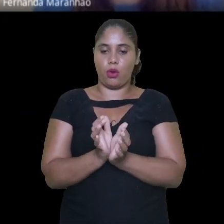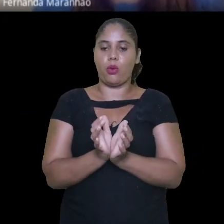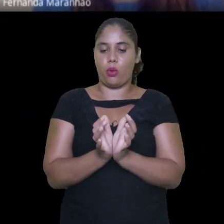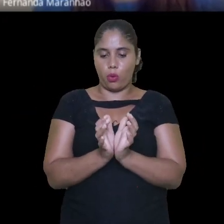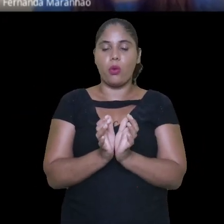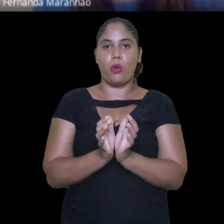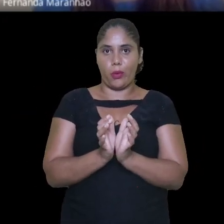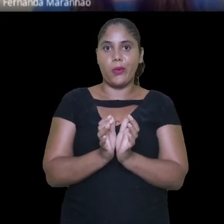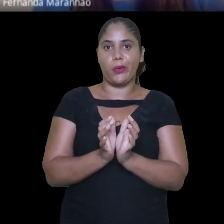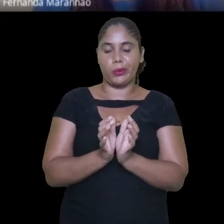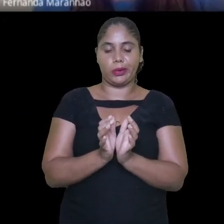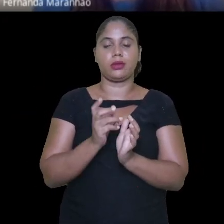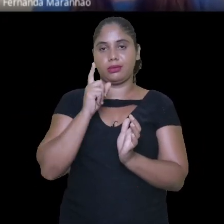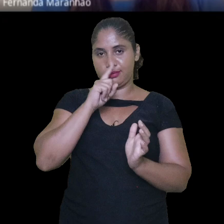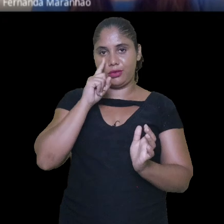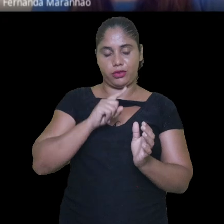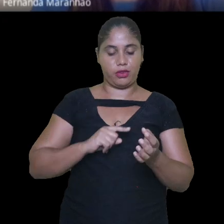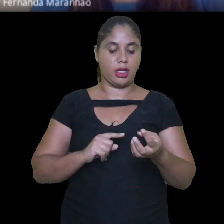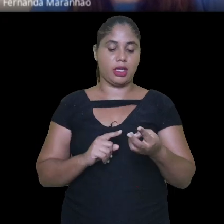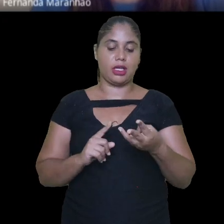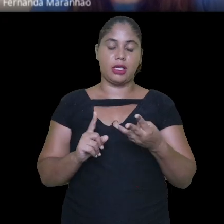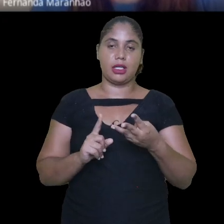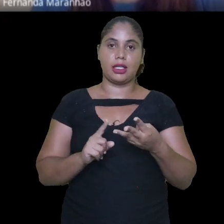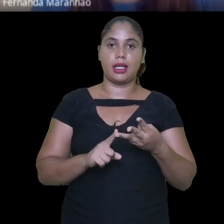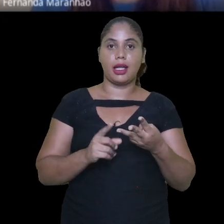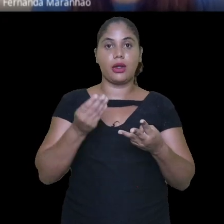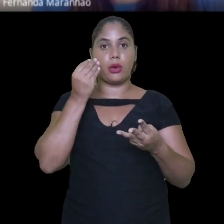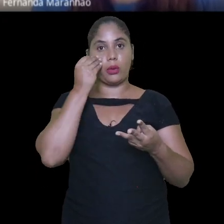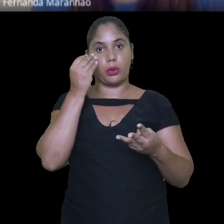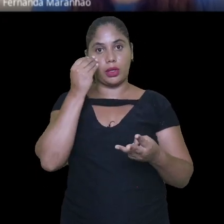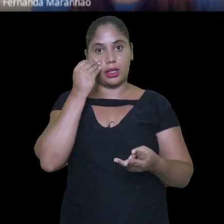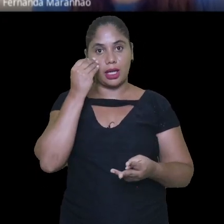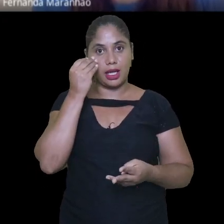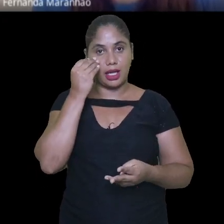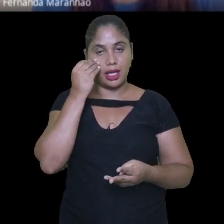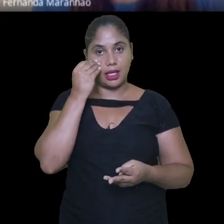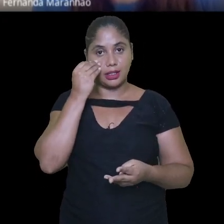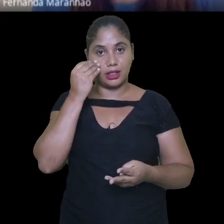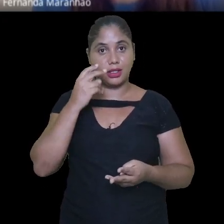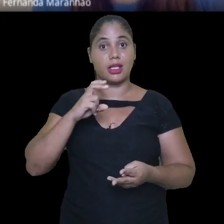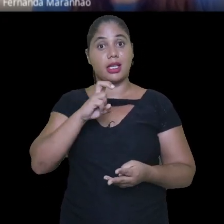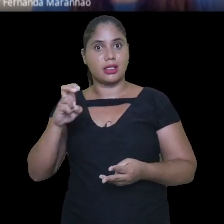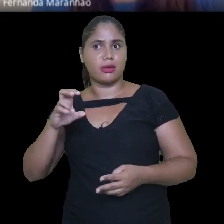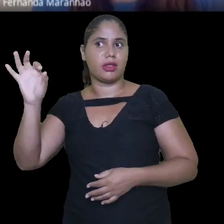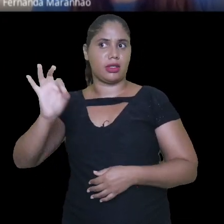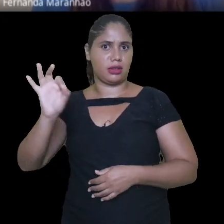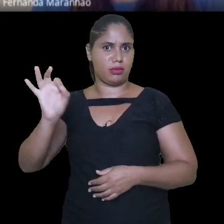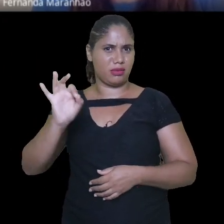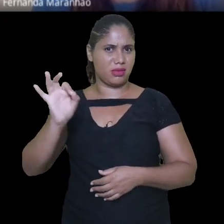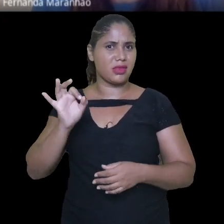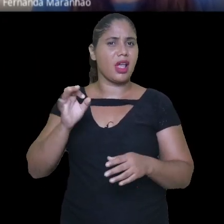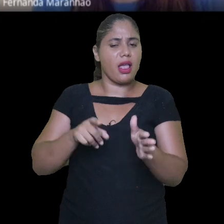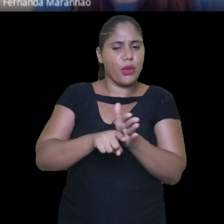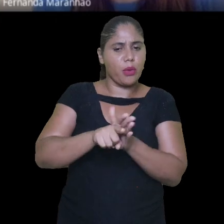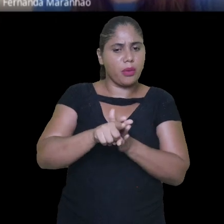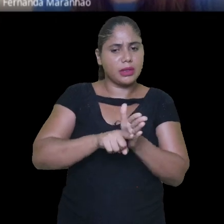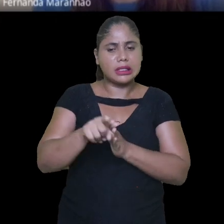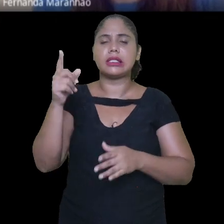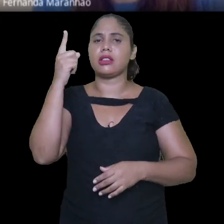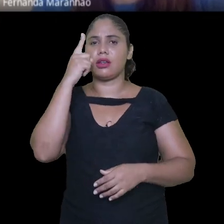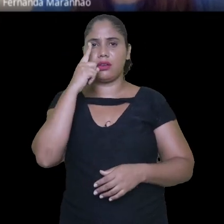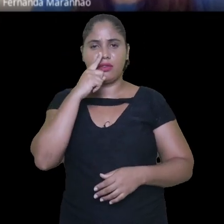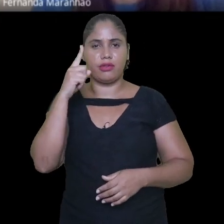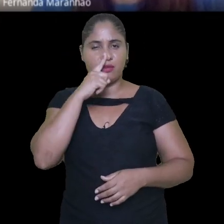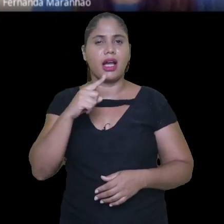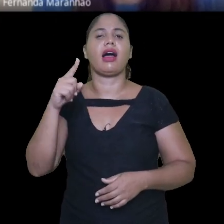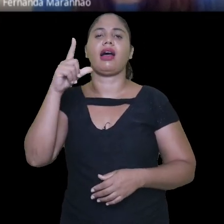falho, mas muitos esforços são feitos em todo o mundo para melhorar essa taxa de detecção. A grande questão é que a síndrome é